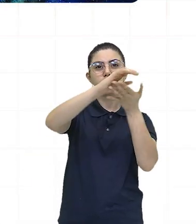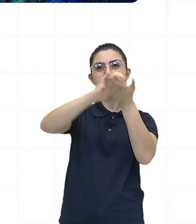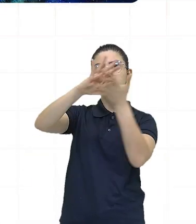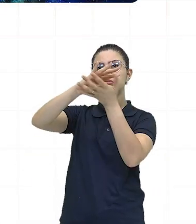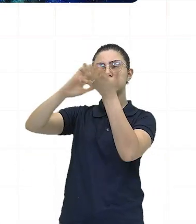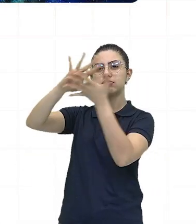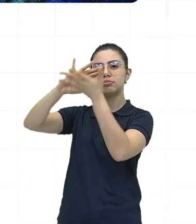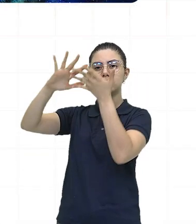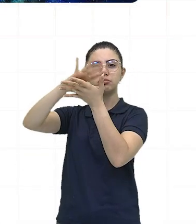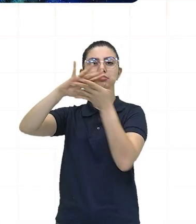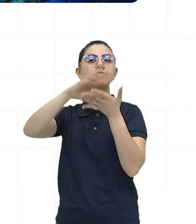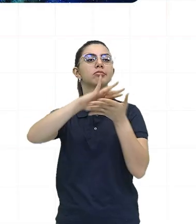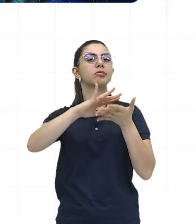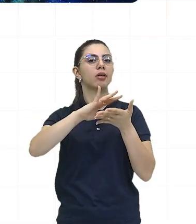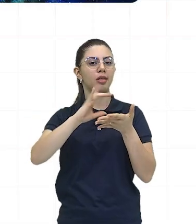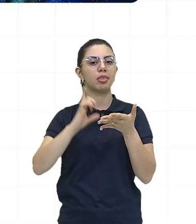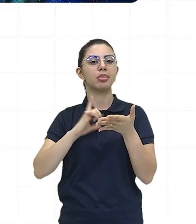galáxias